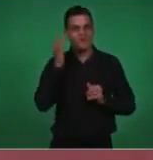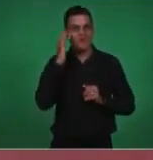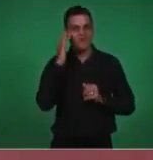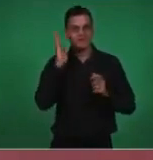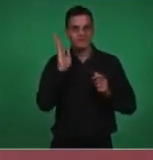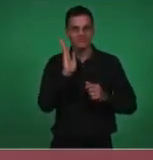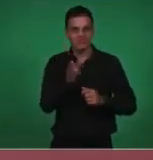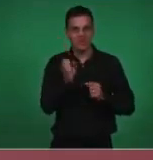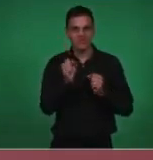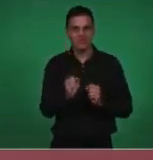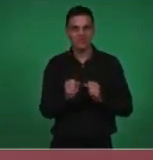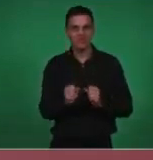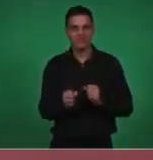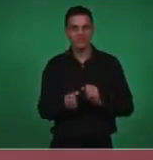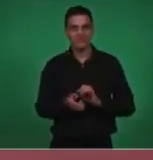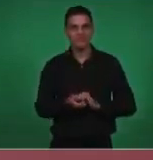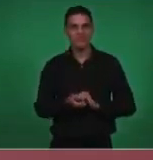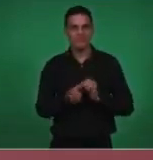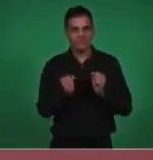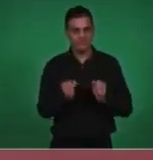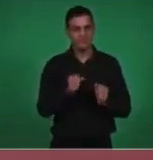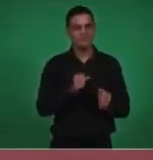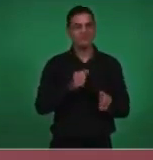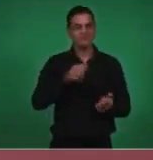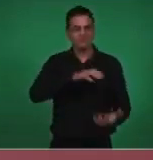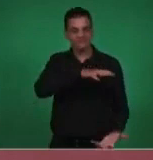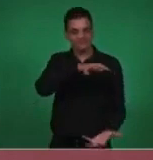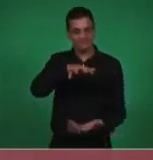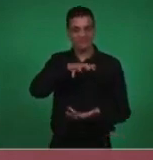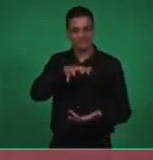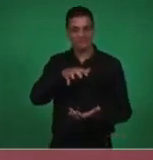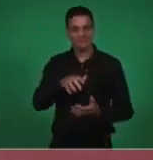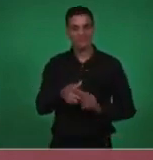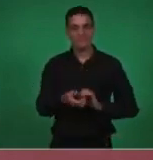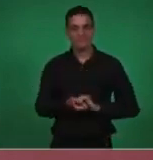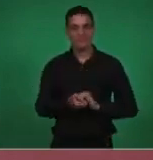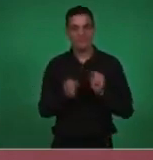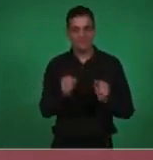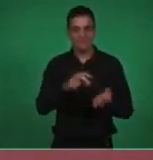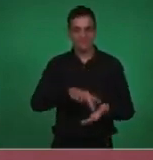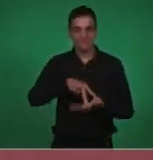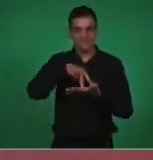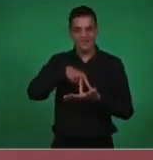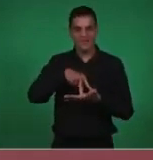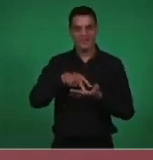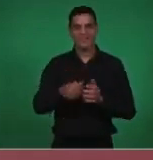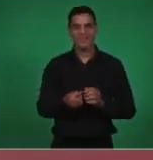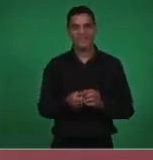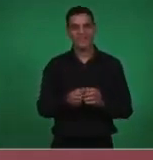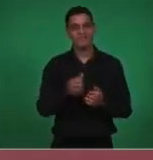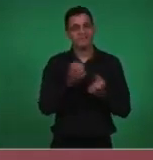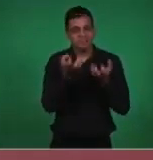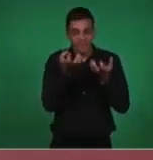do Giro pelo Mundo. Ué, vamos ficar um pouquinho de pé? Para quem quiser,